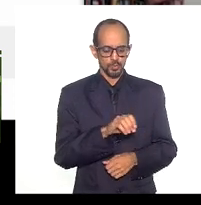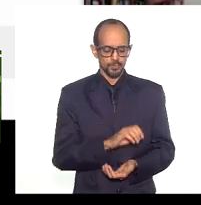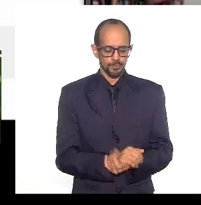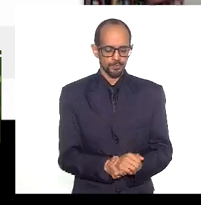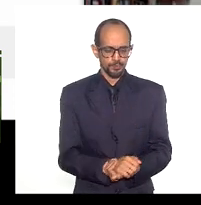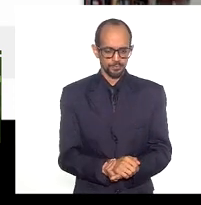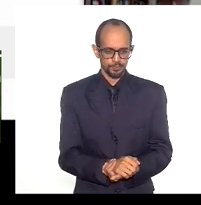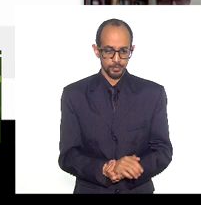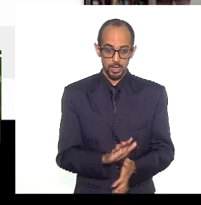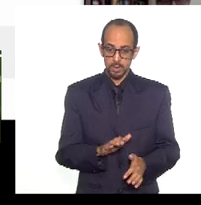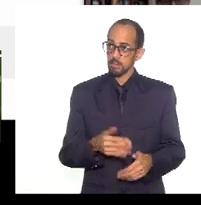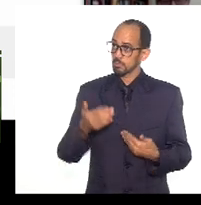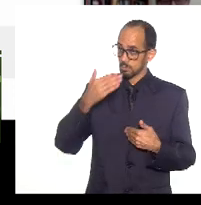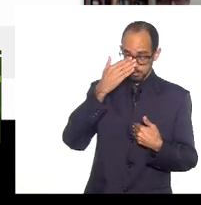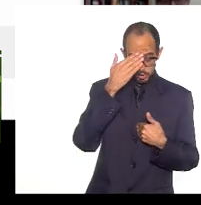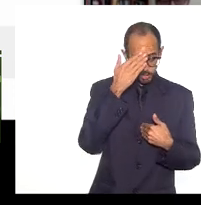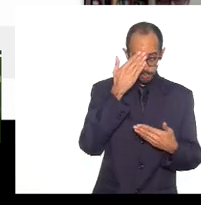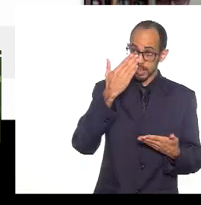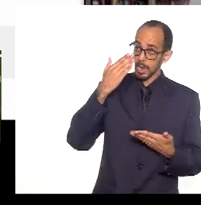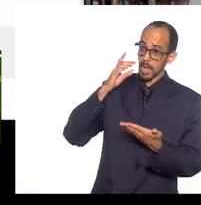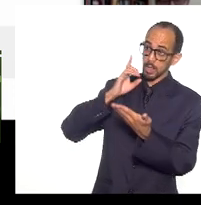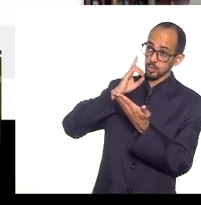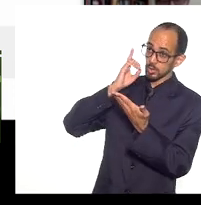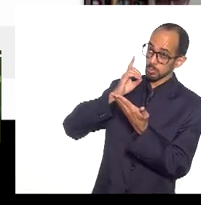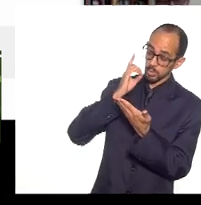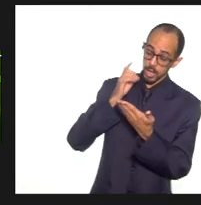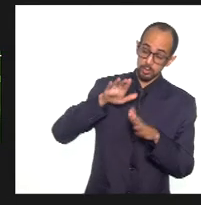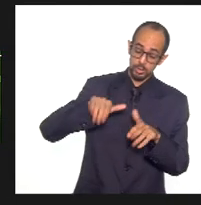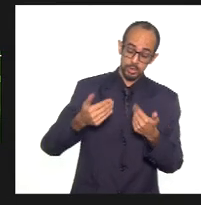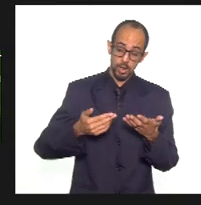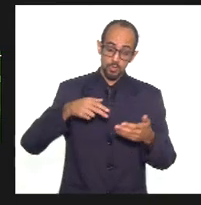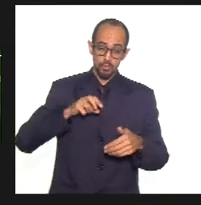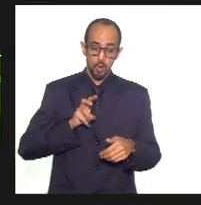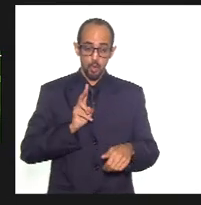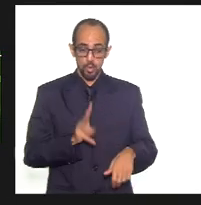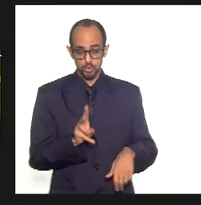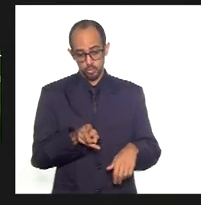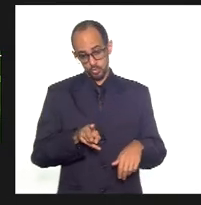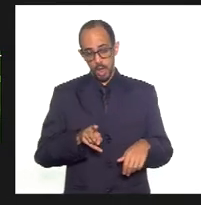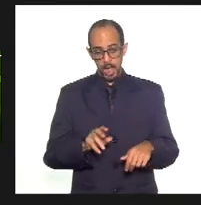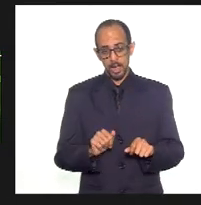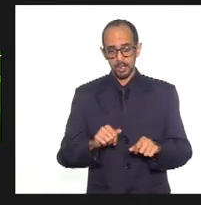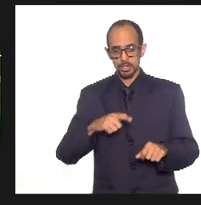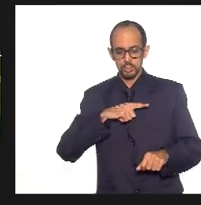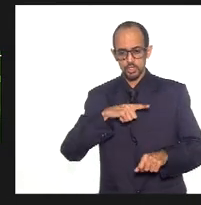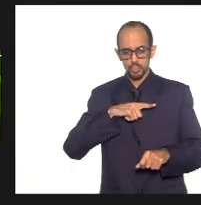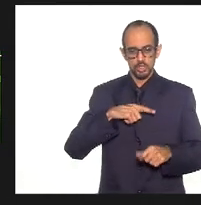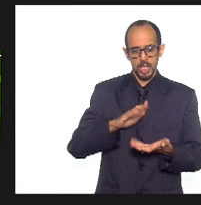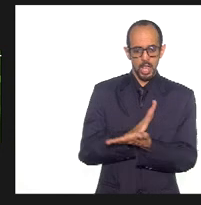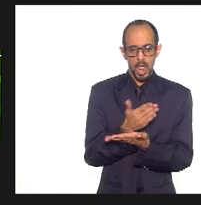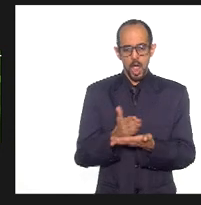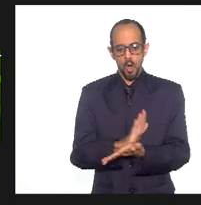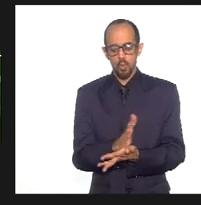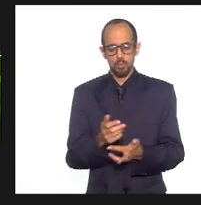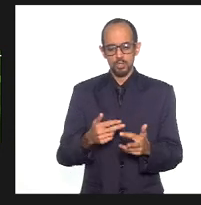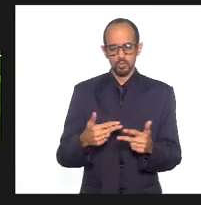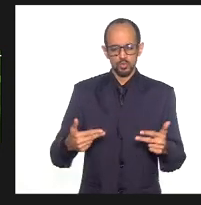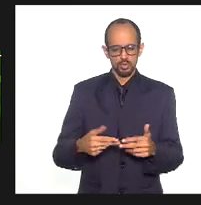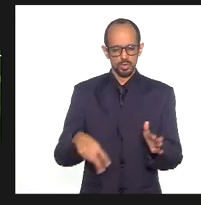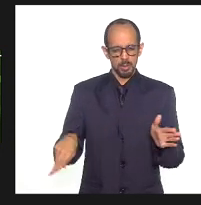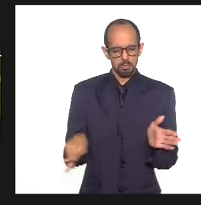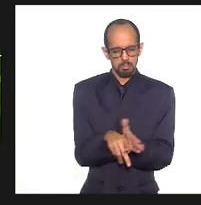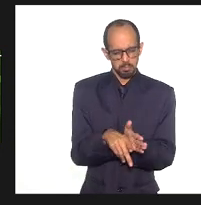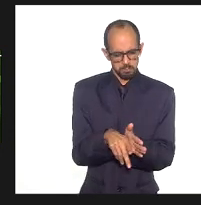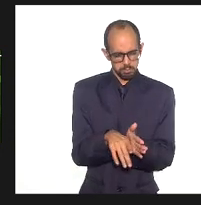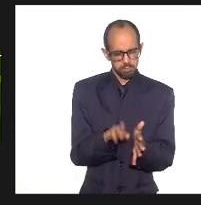Bom, então, deputado, obrigado. Eu vou dar sequência, a nossa ideia aqui é abordar alguns pontos específicos, né? E aqui